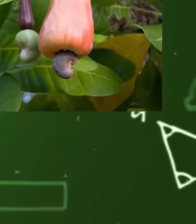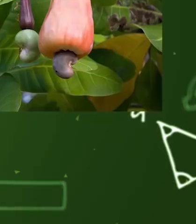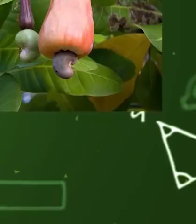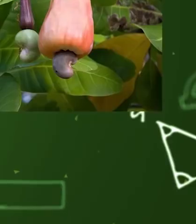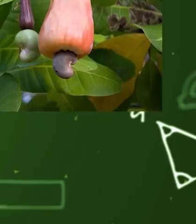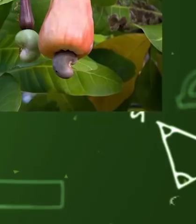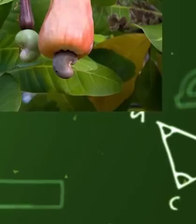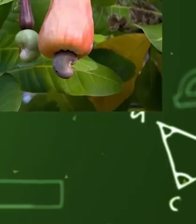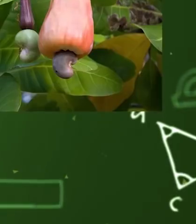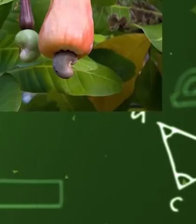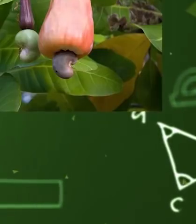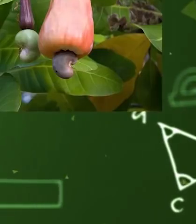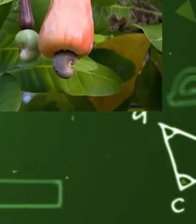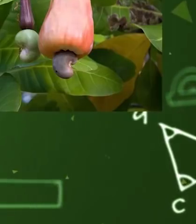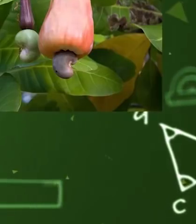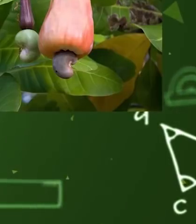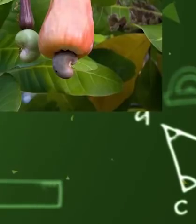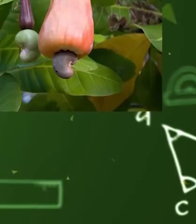cajueiro.